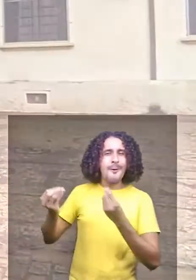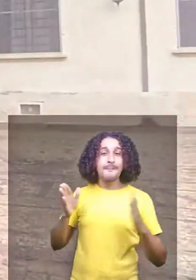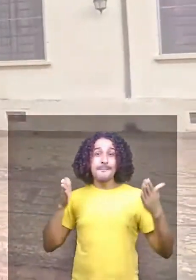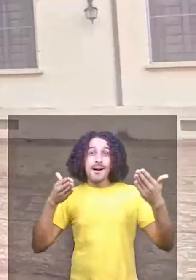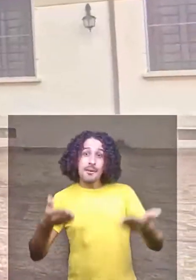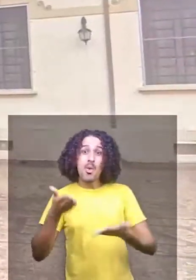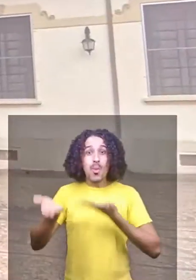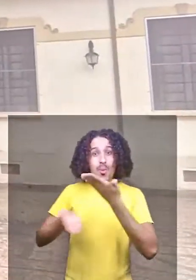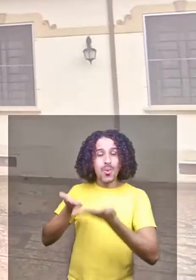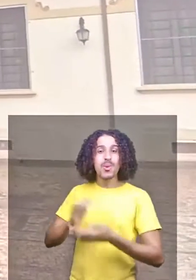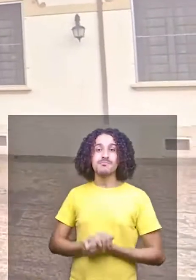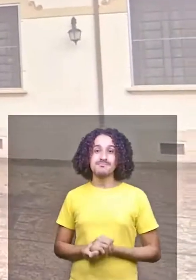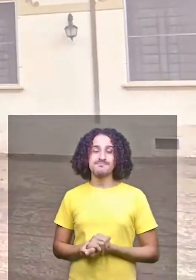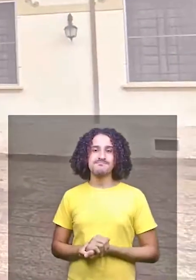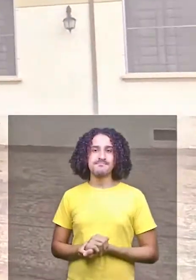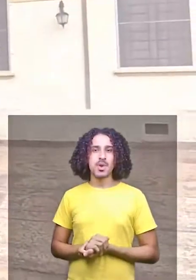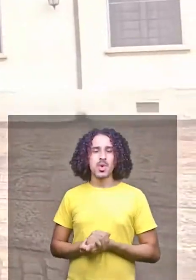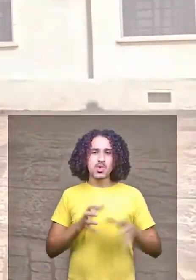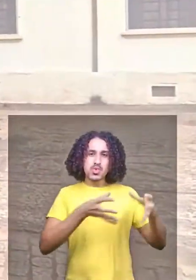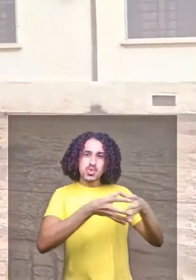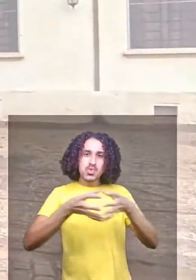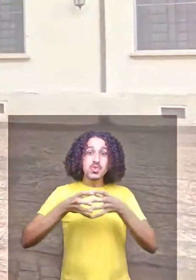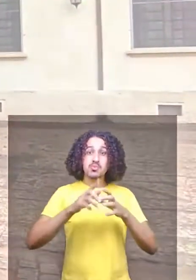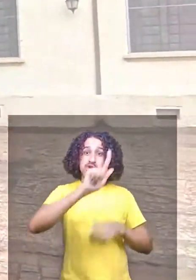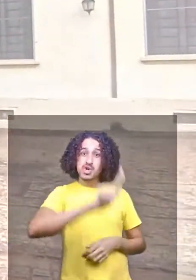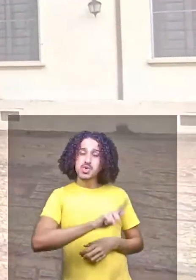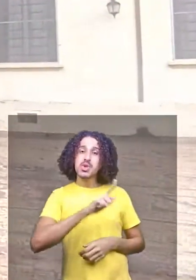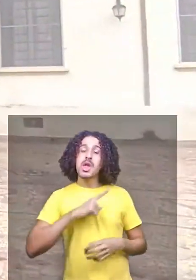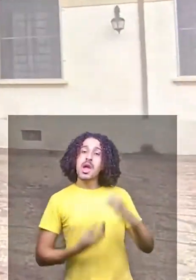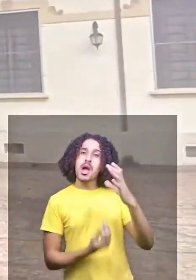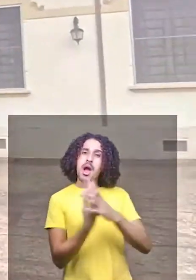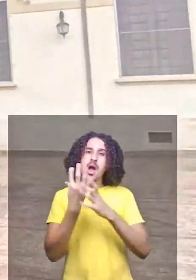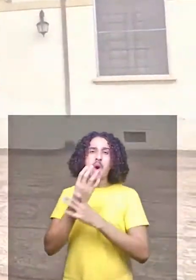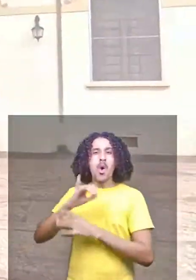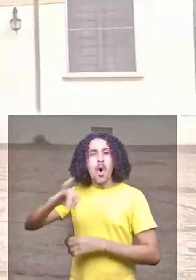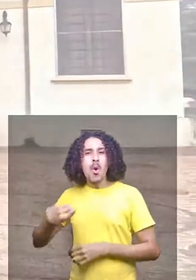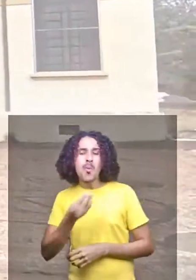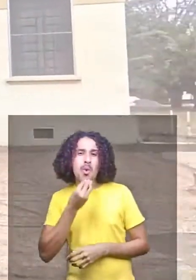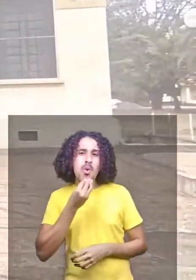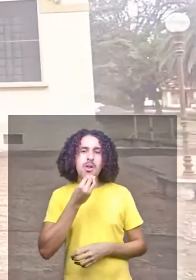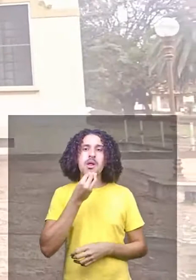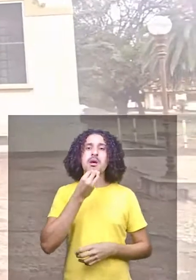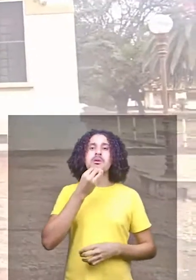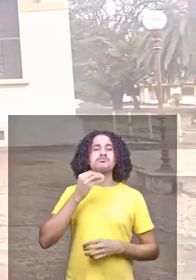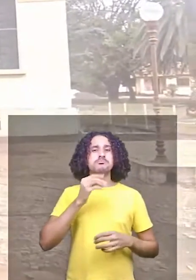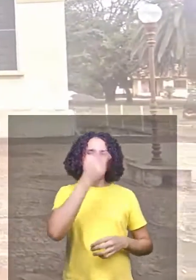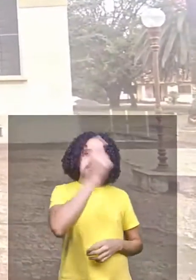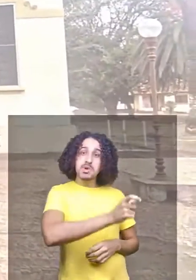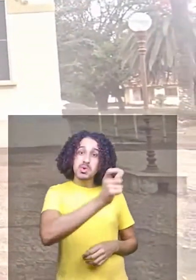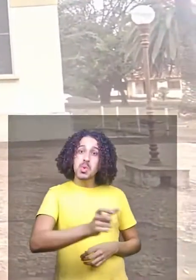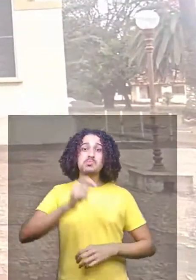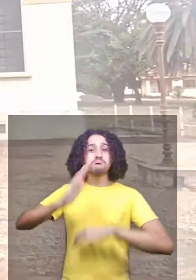cheio de participação e de cuidado. E que as entidades gestoras sejam criadoras de oportunidades